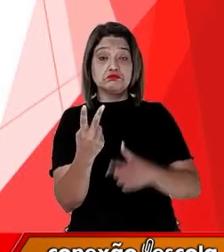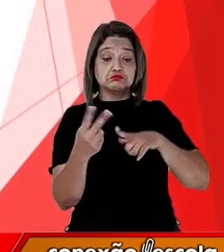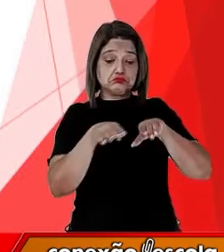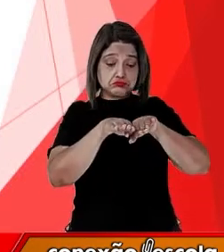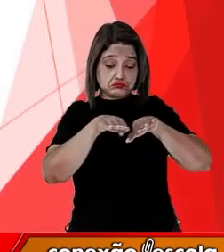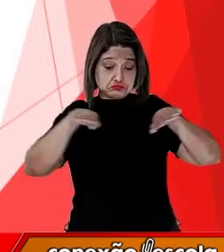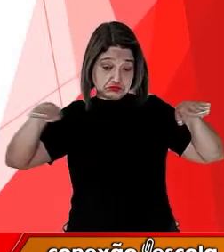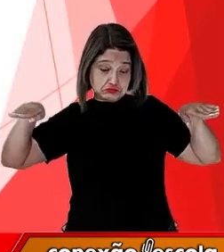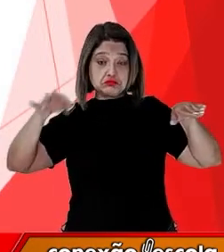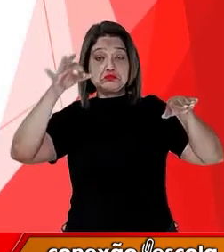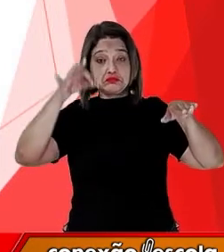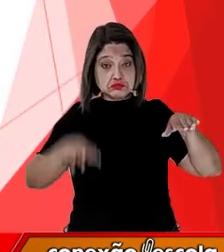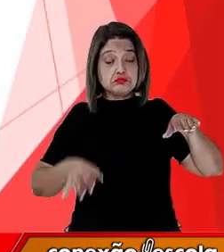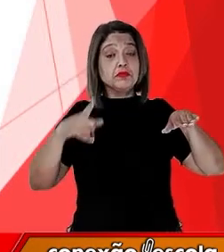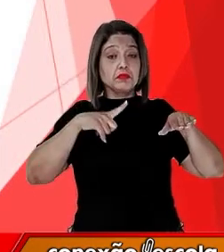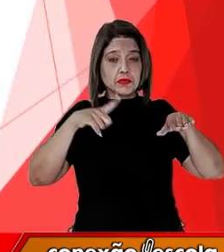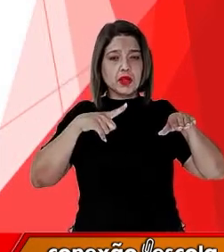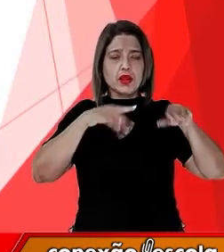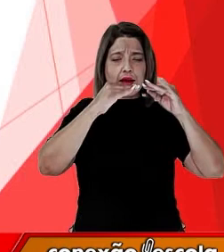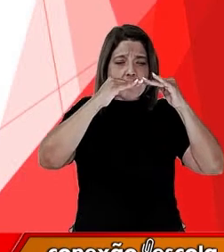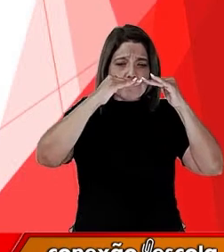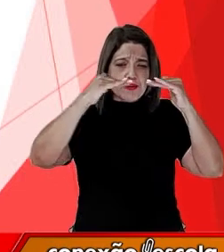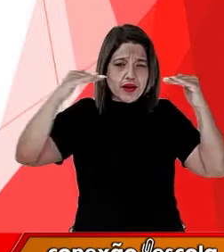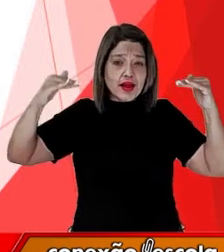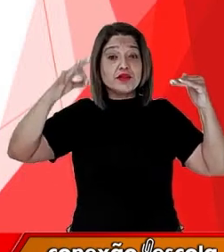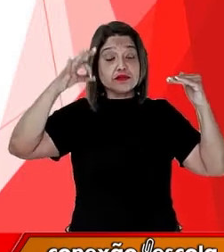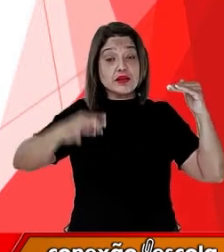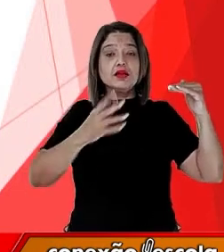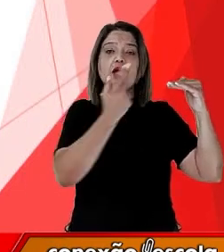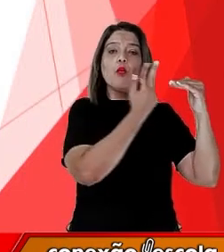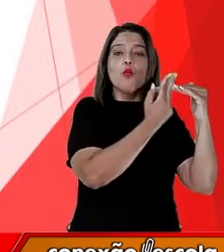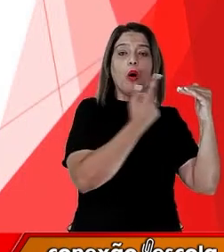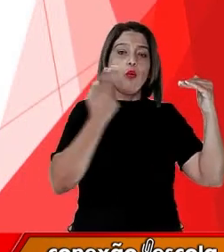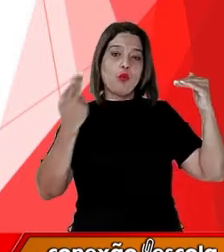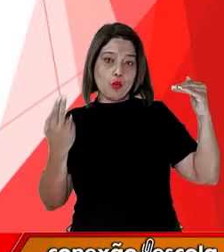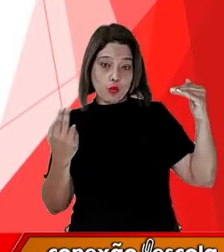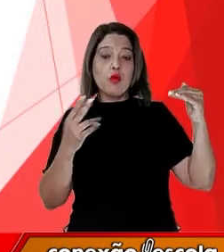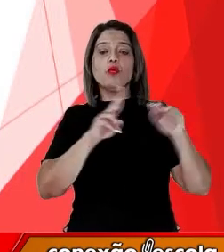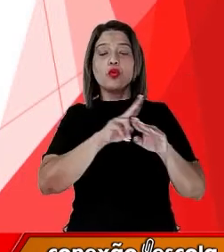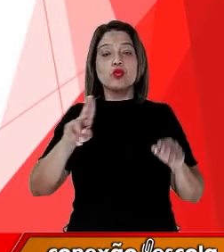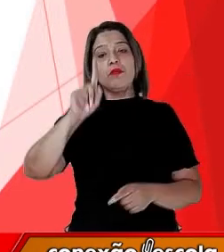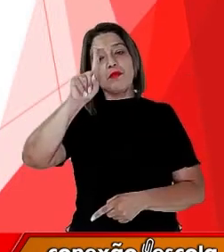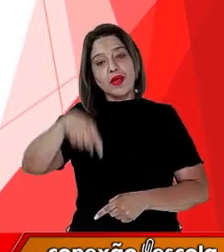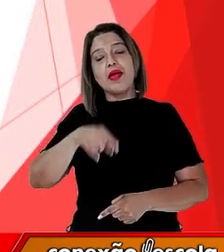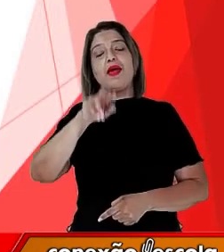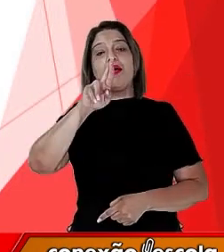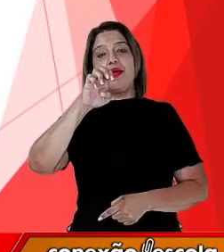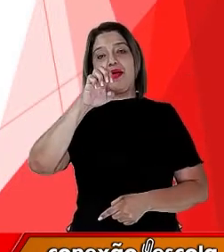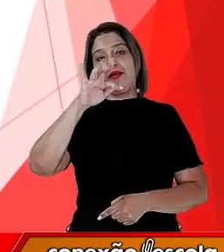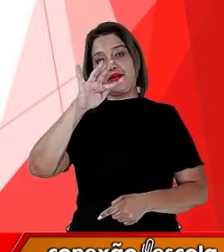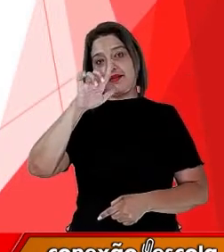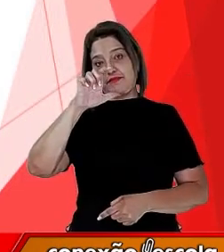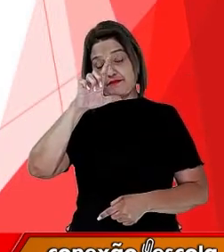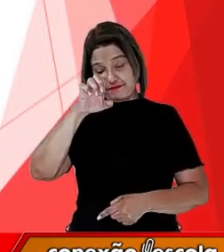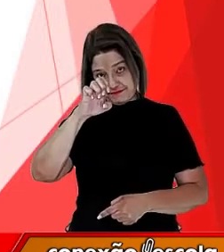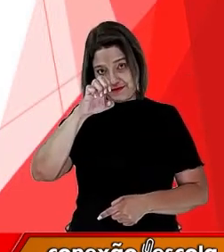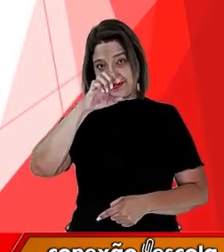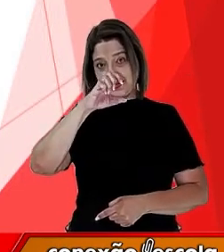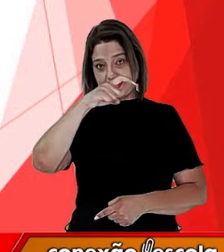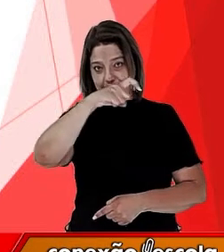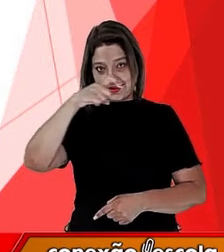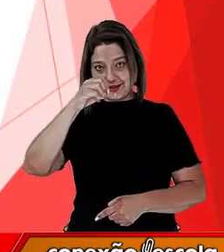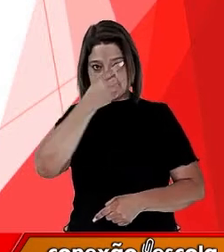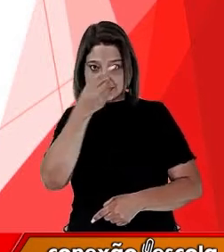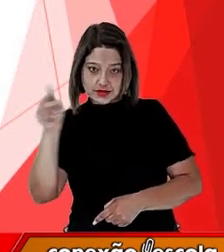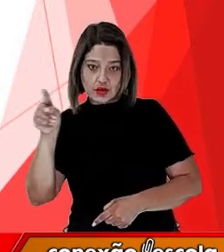figura simétrica e congruente à original. Esse movimento é chamado de reflexão. Aqui eu coloquei um